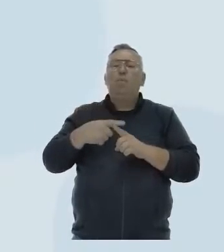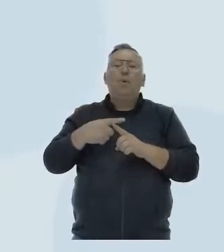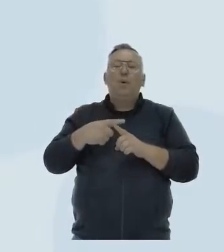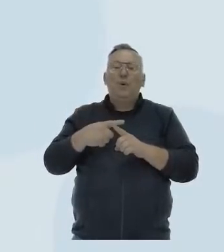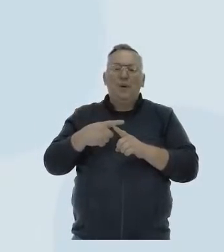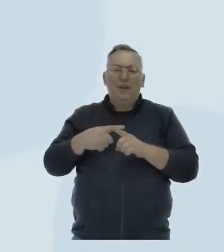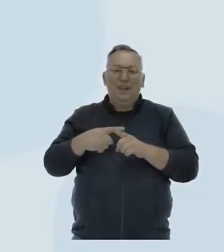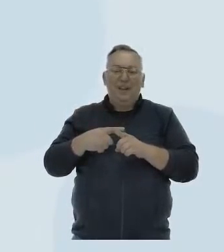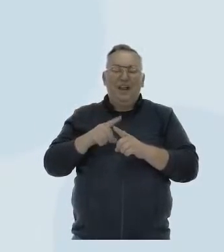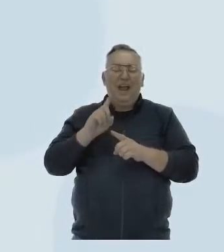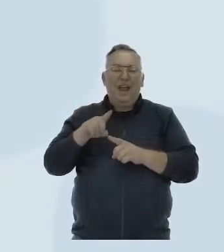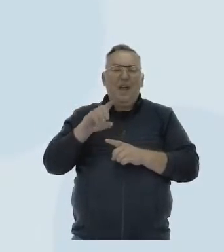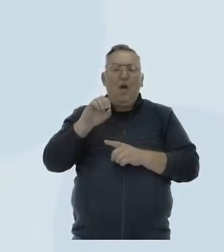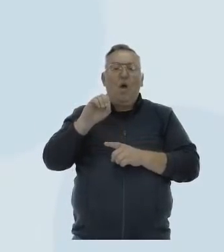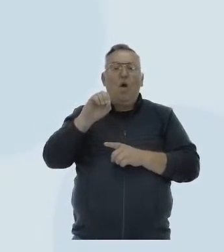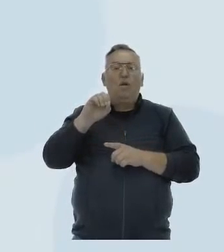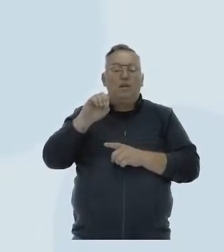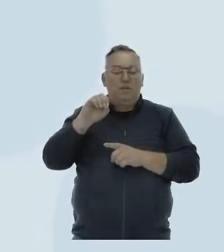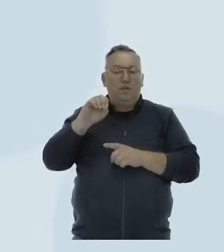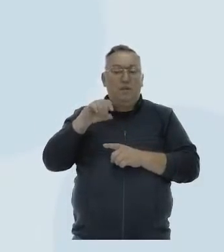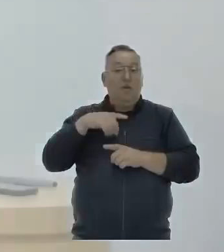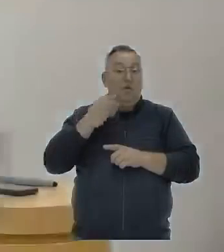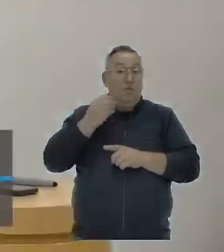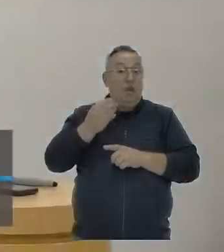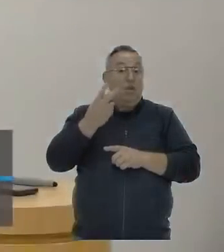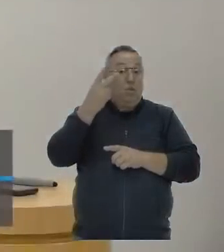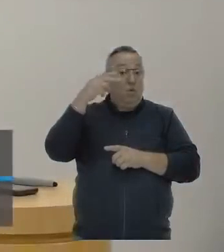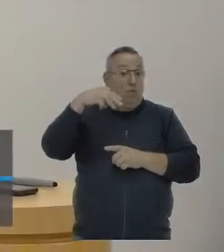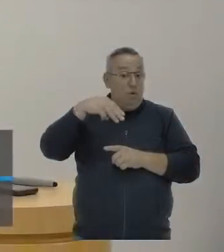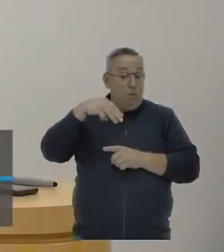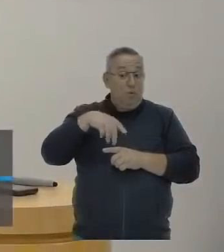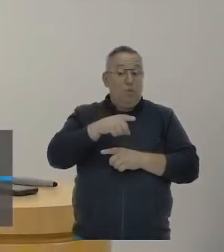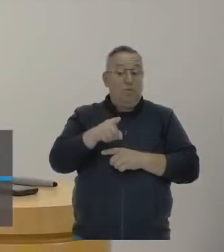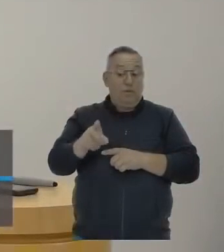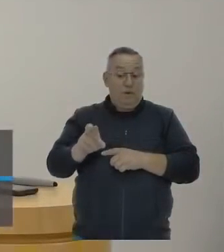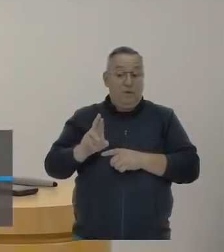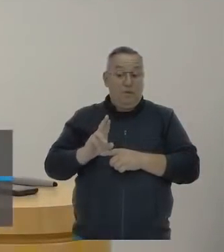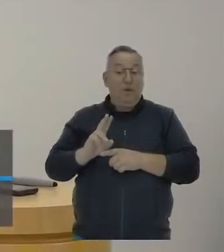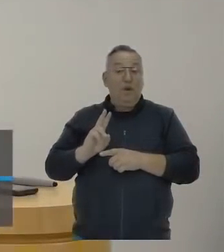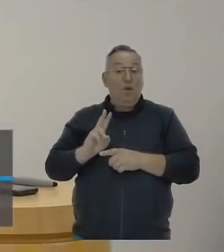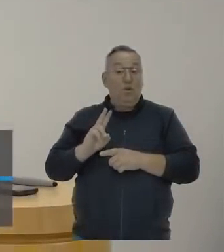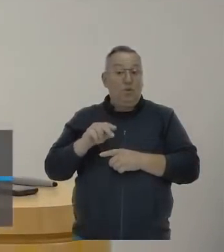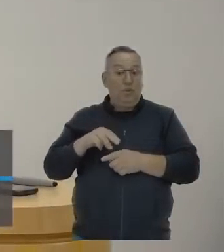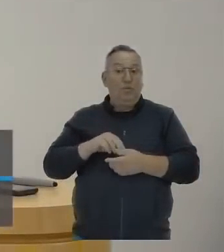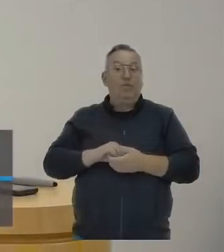importância aí do oxigênio para o nosso corpo? Eu vou dar 2 minutinhos aí para vocês responderem, tá bom?